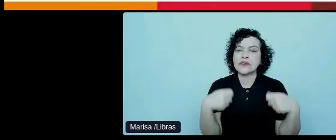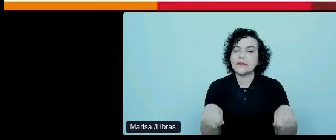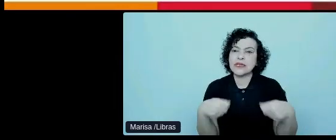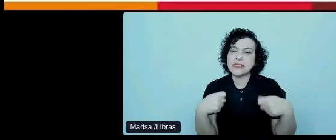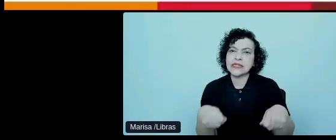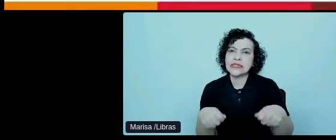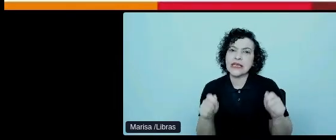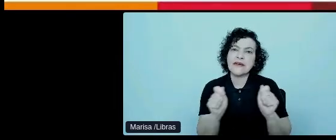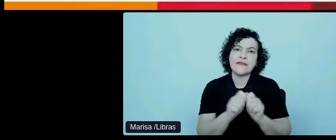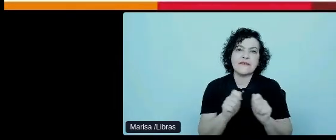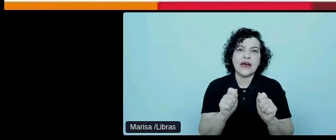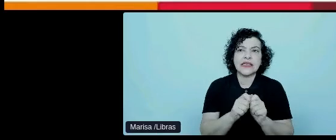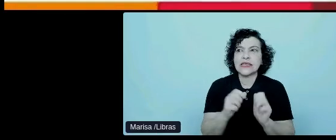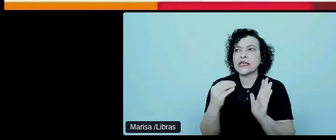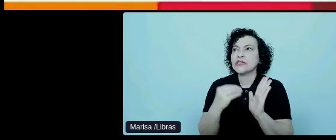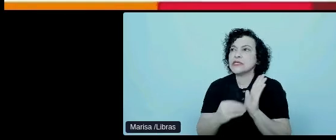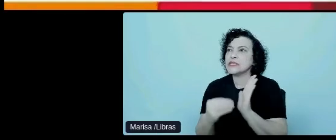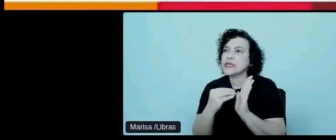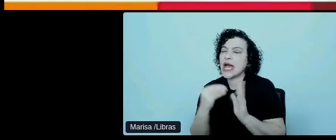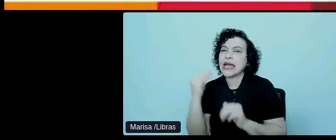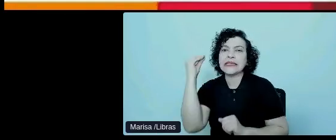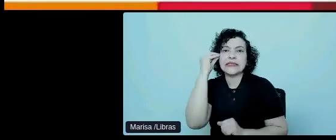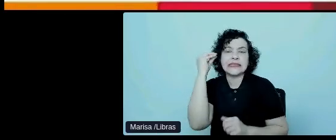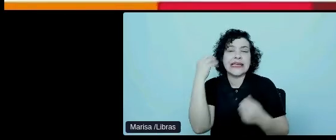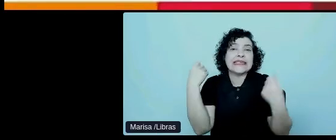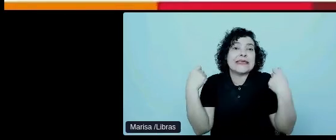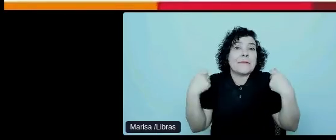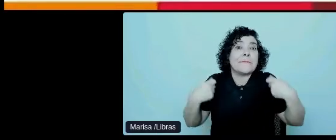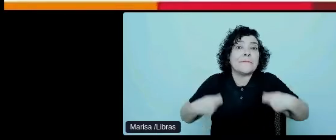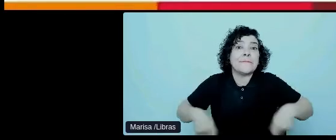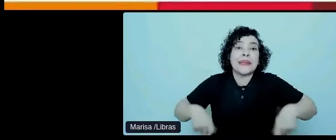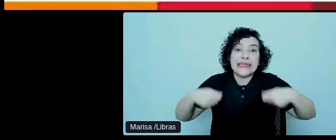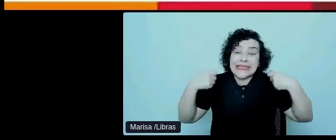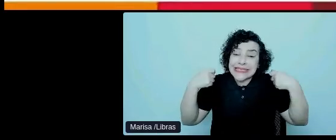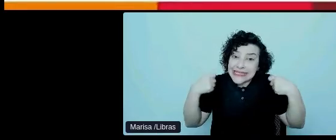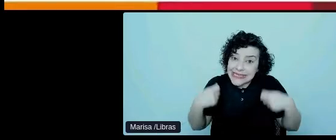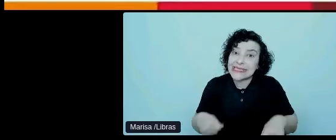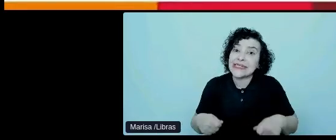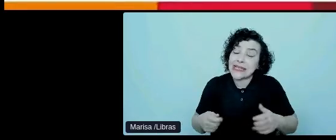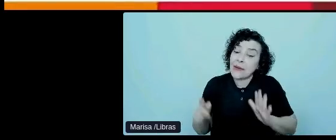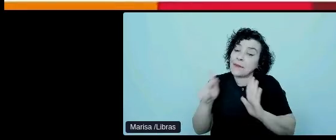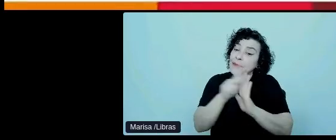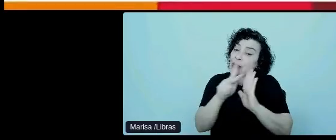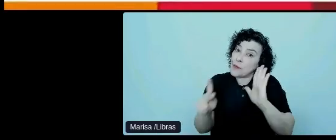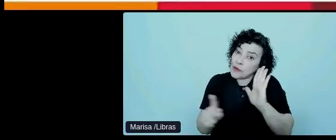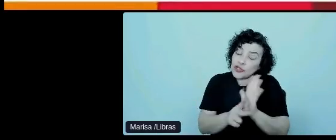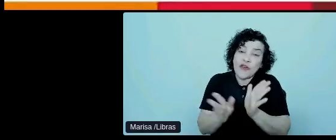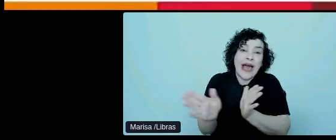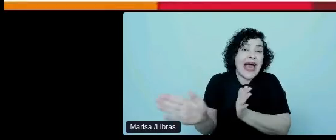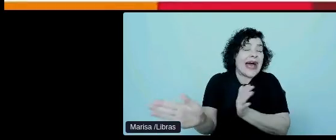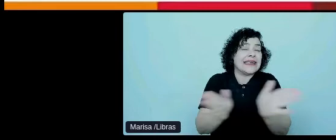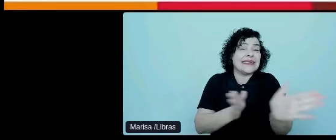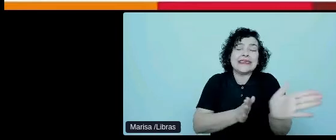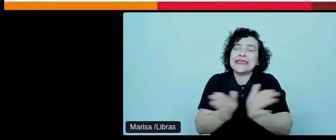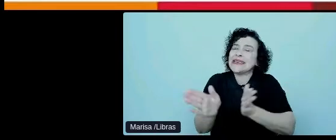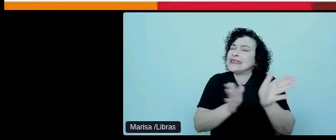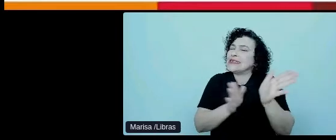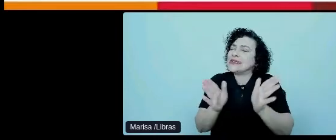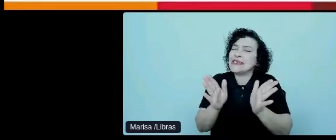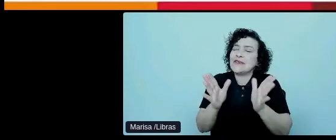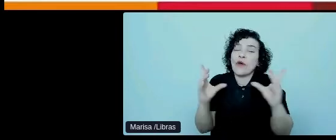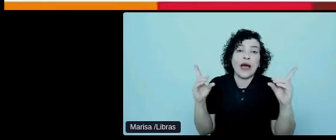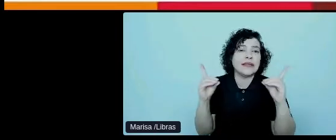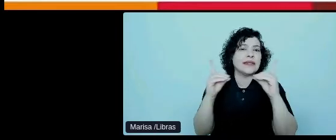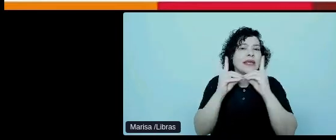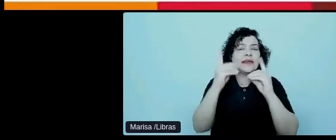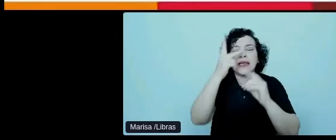de design, de teste precisa fazer para que o seu projeto seja acessível para o máximo de